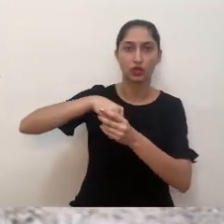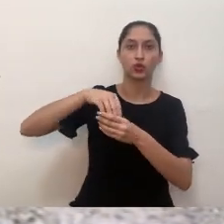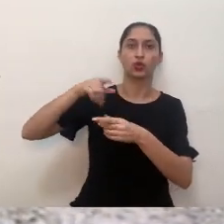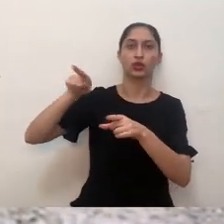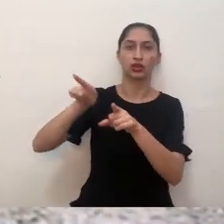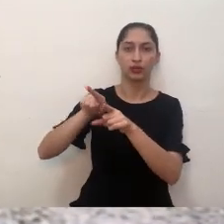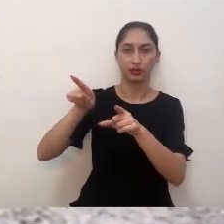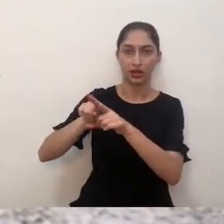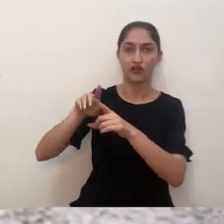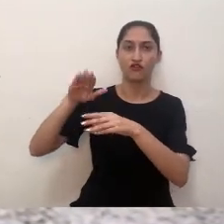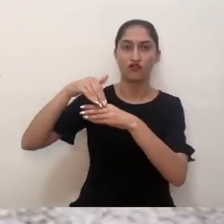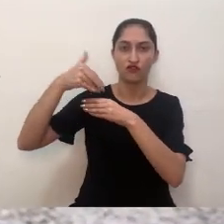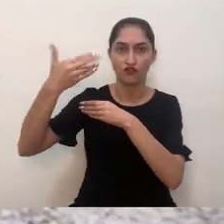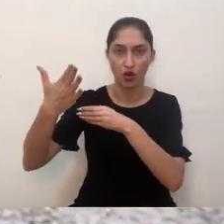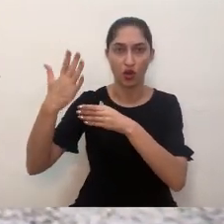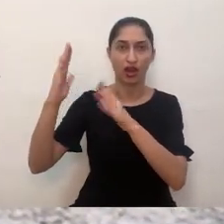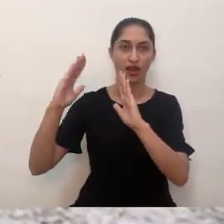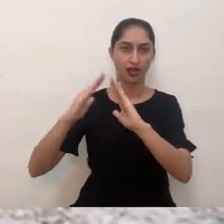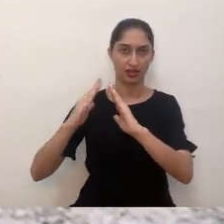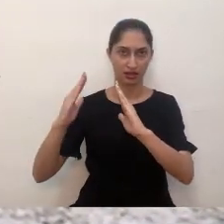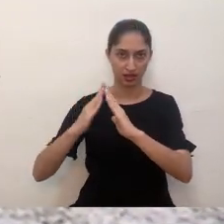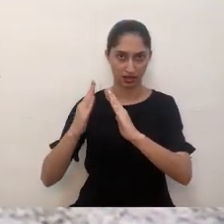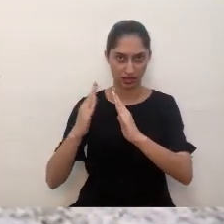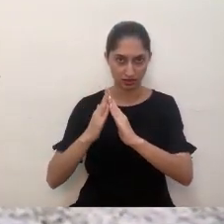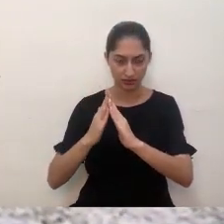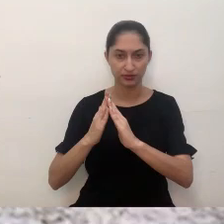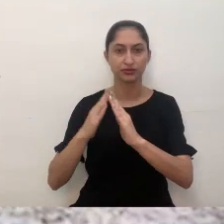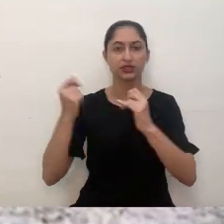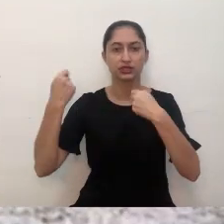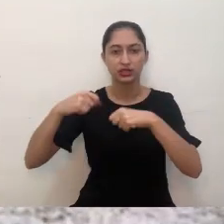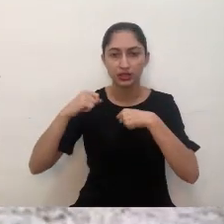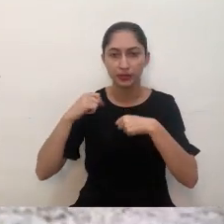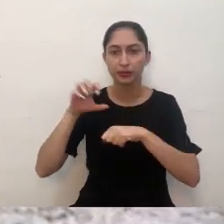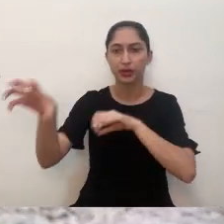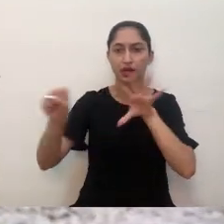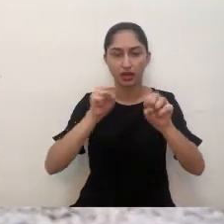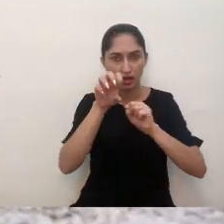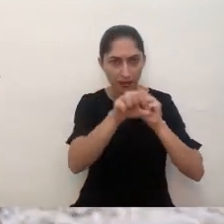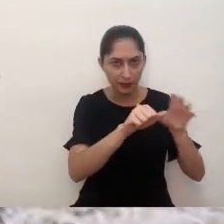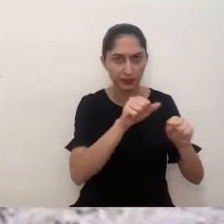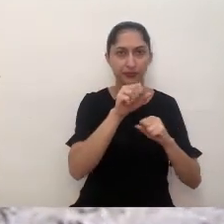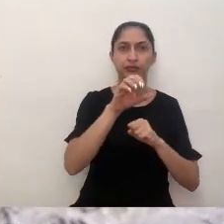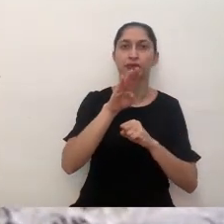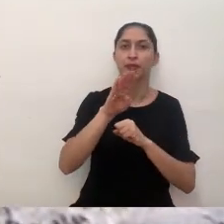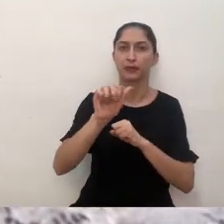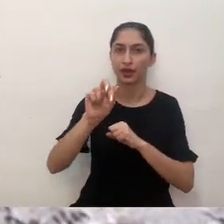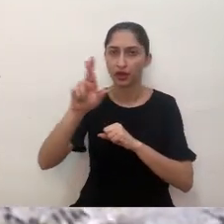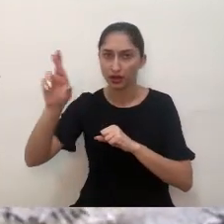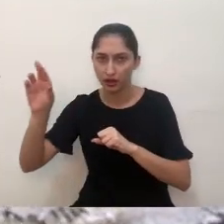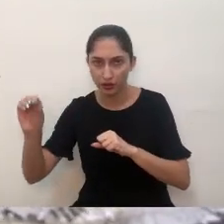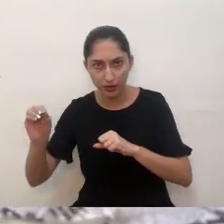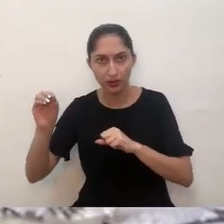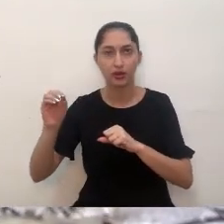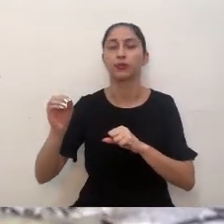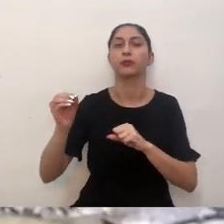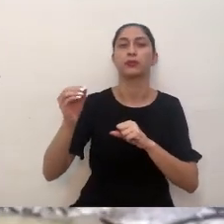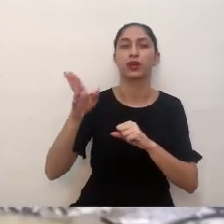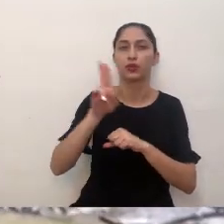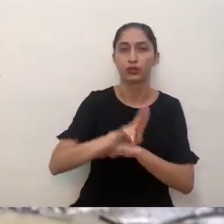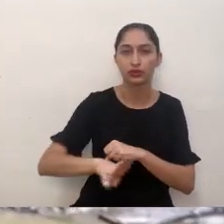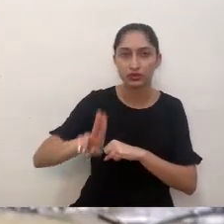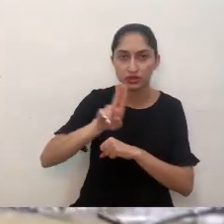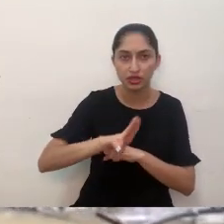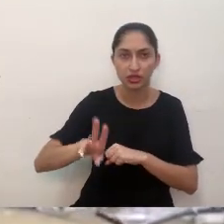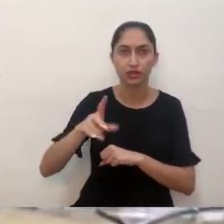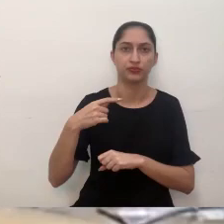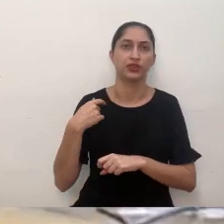ensinou a mexer com o bar, ficar buscando. Passar na casa, e foi por isso que eu tomei gosto, porque a gente